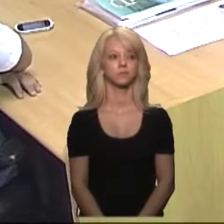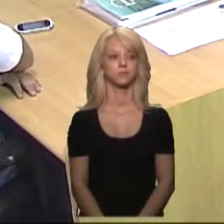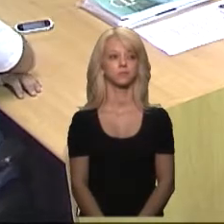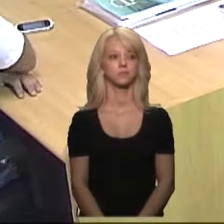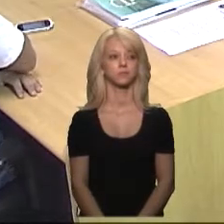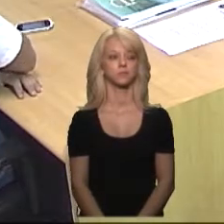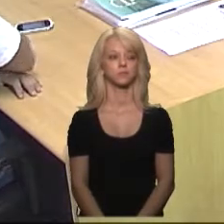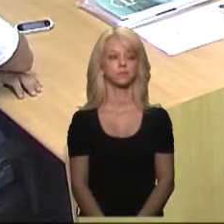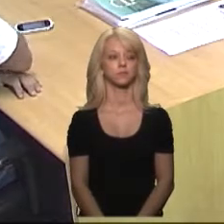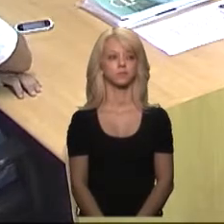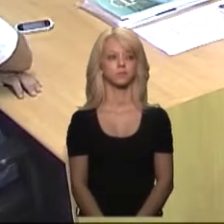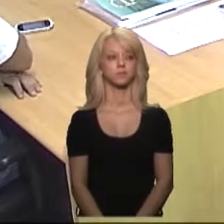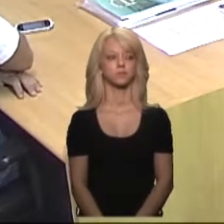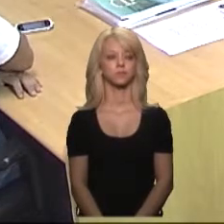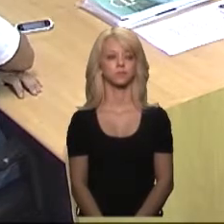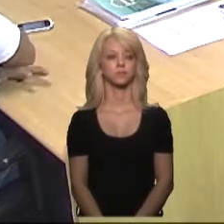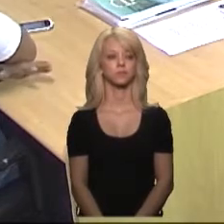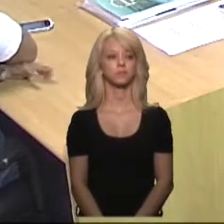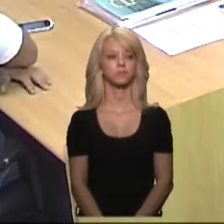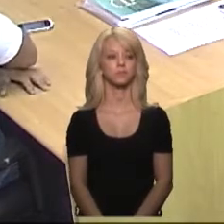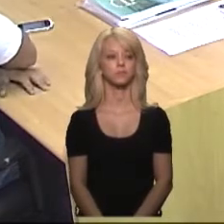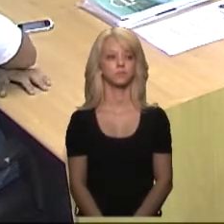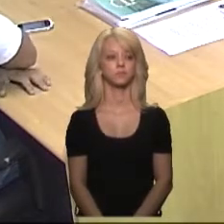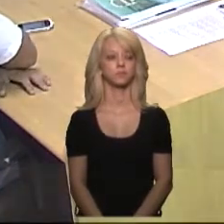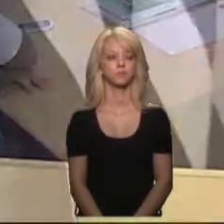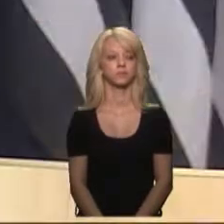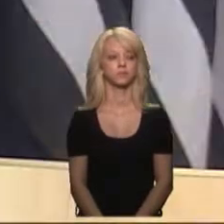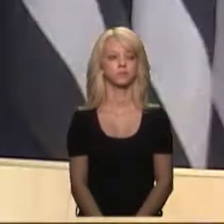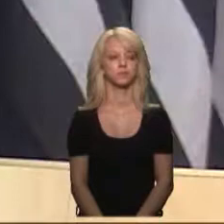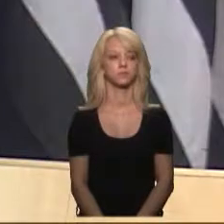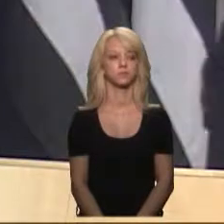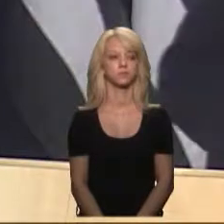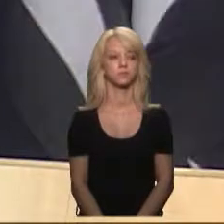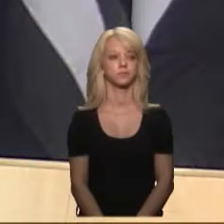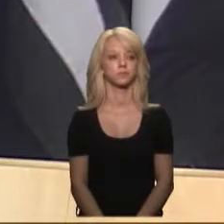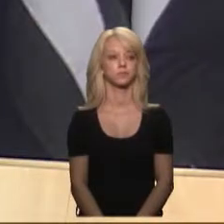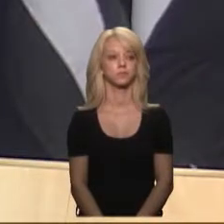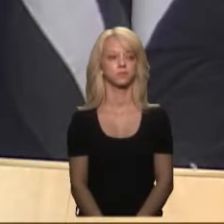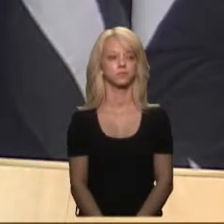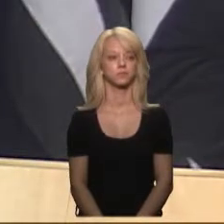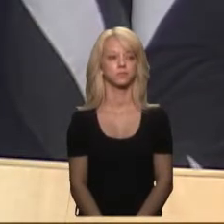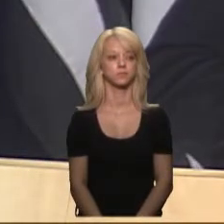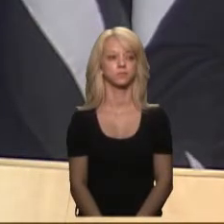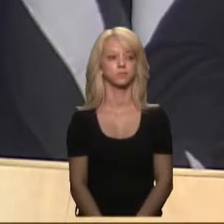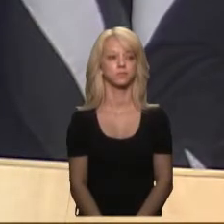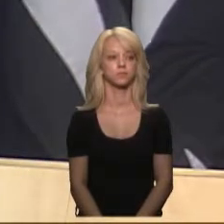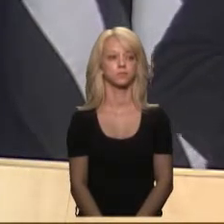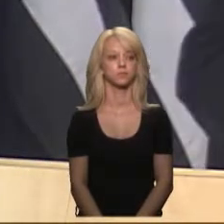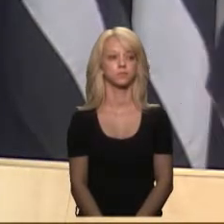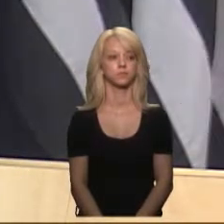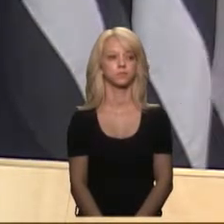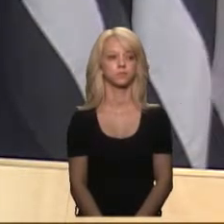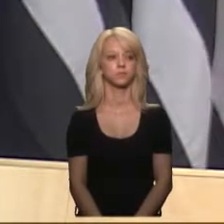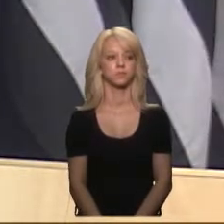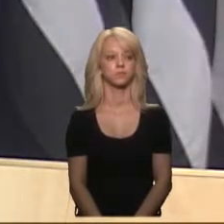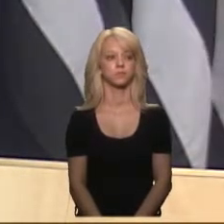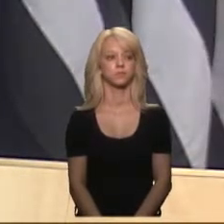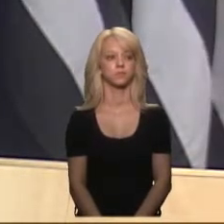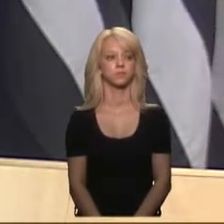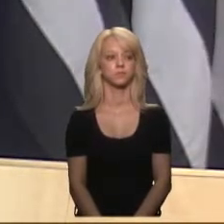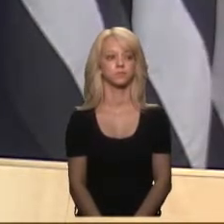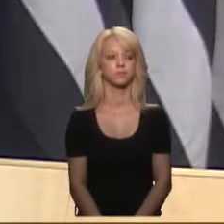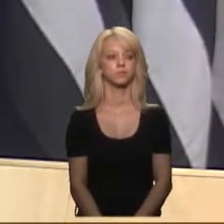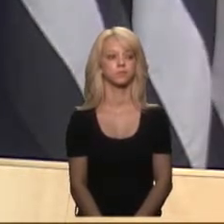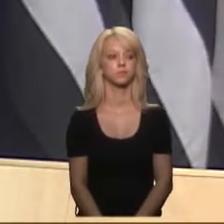benéfico, fazer discurso pra galera, não. Eu? Tá concluindo a palavra, vereador. Não admito isso, vereador. A minha assessoria